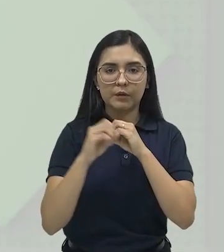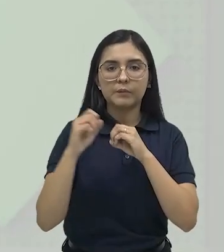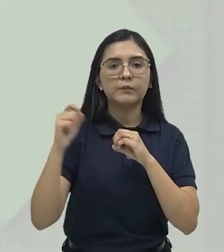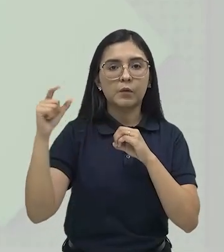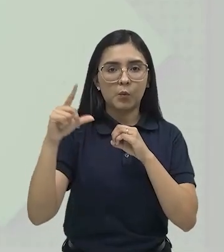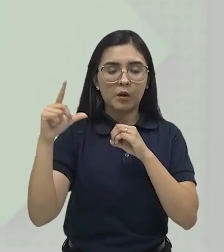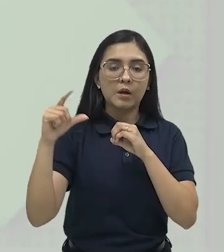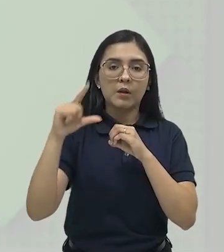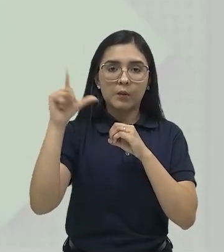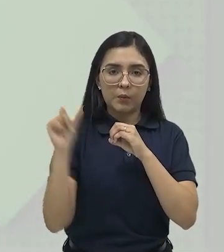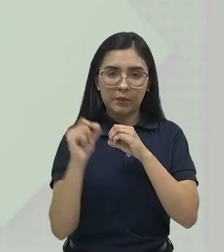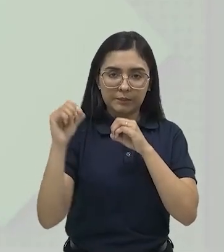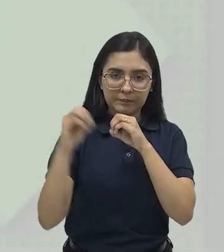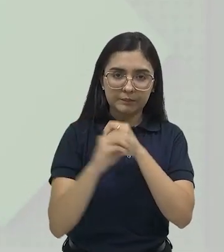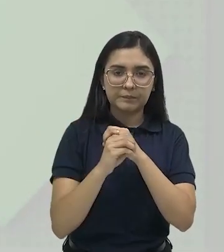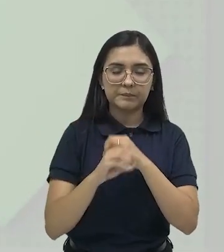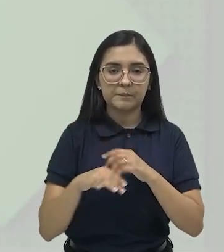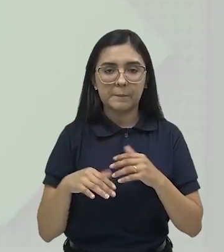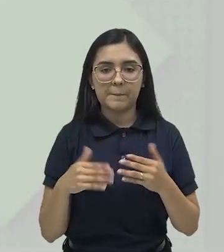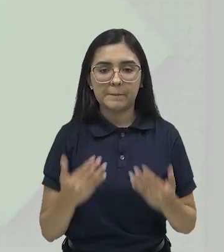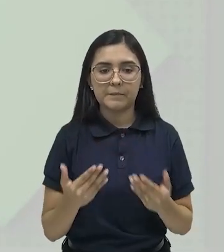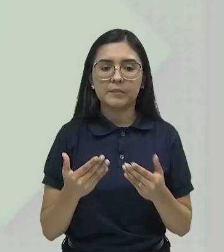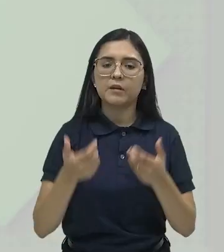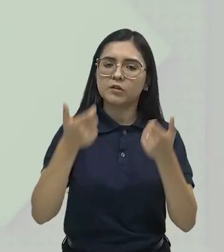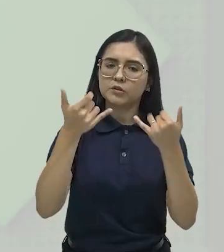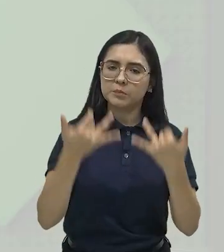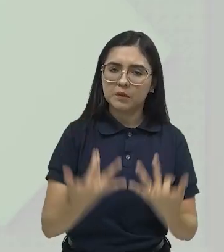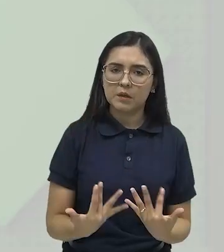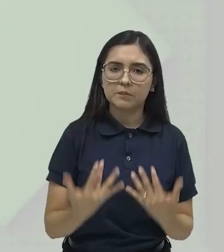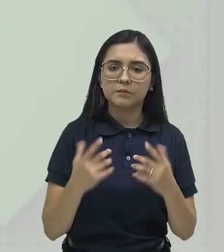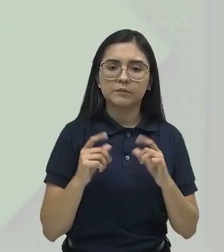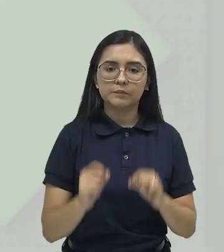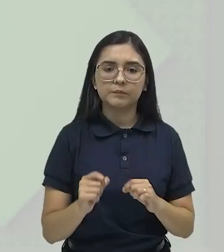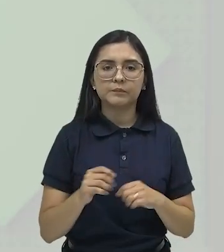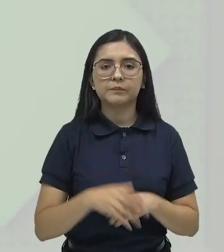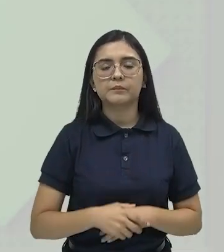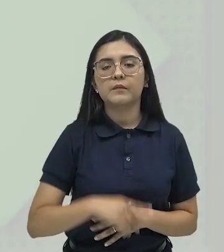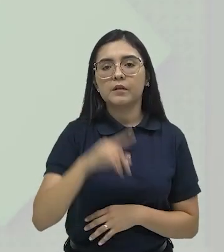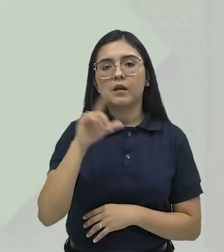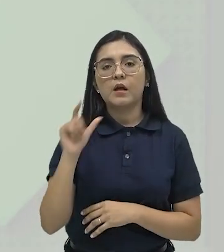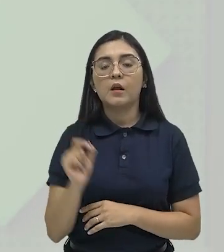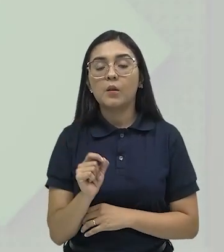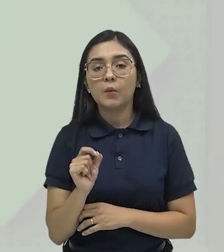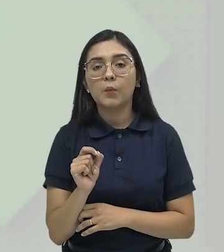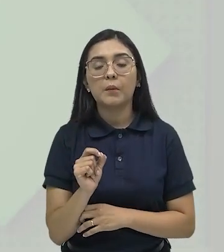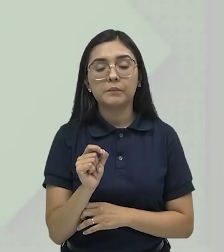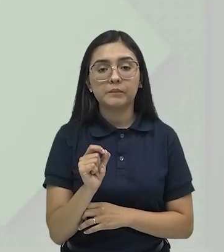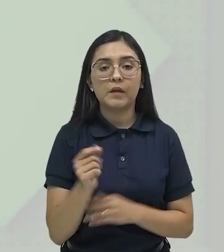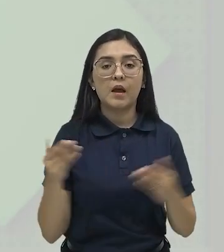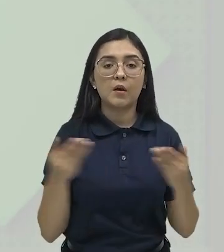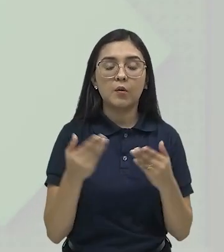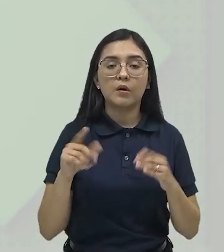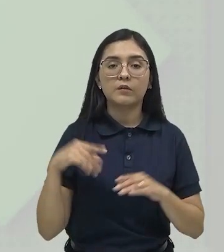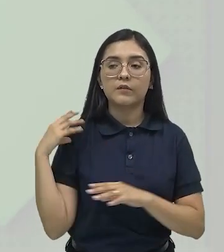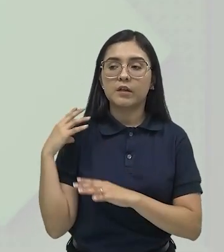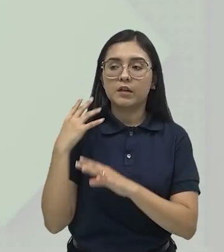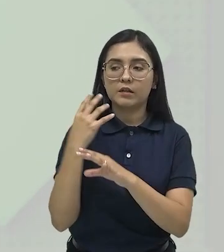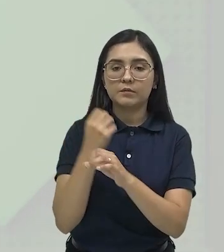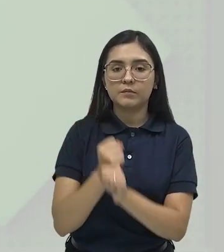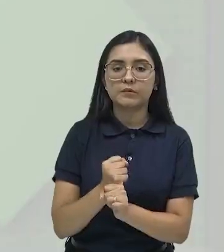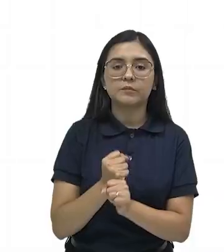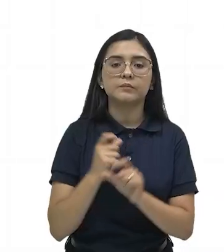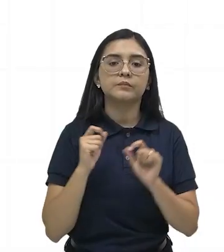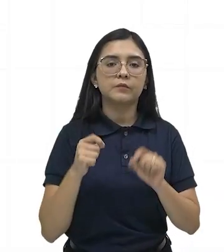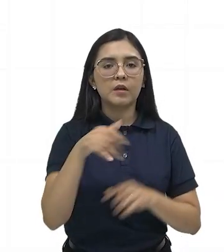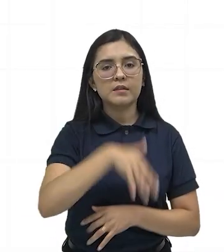lunar, certo? Então, falamos aí um pouquinho sobre a Lua e agora nós vamos relembrar as